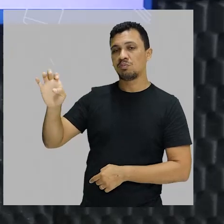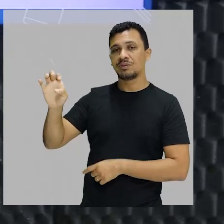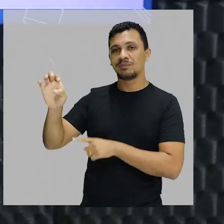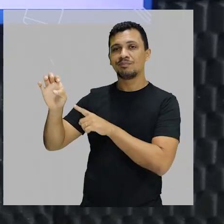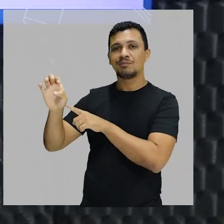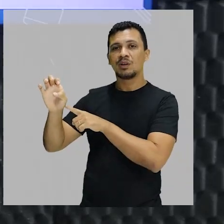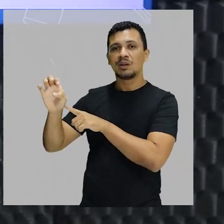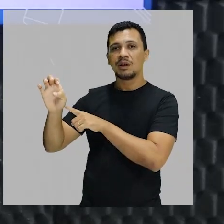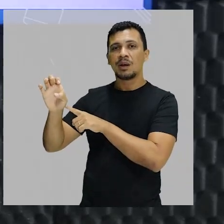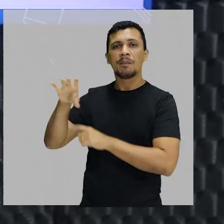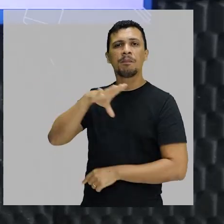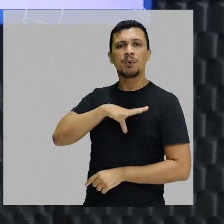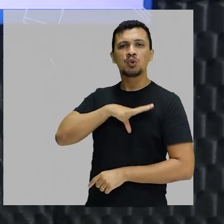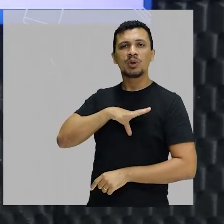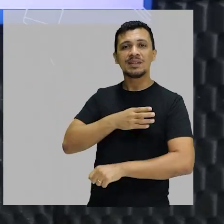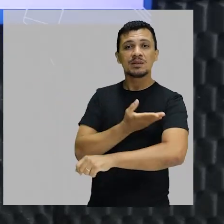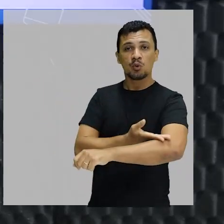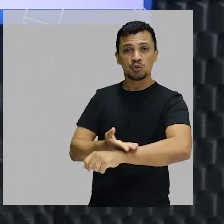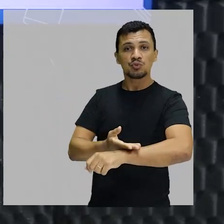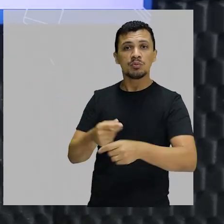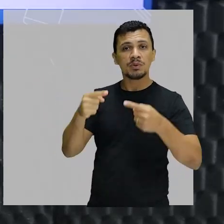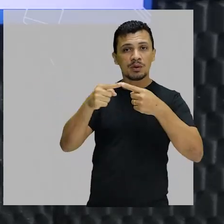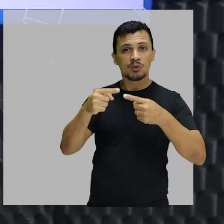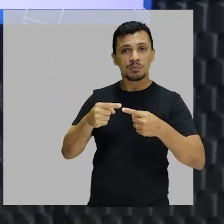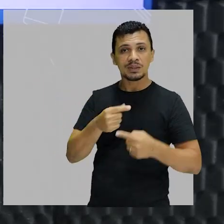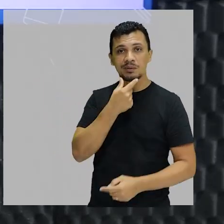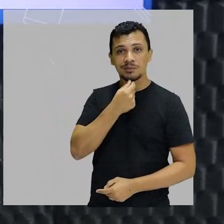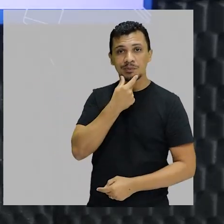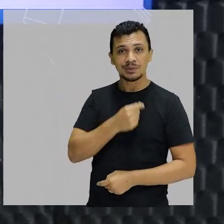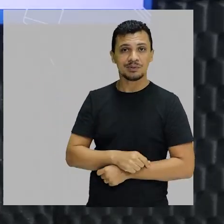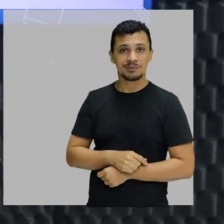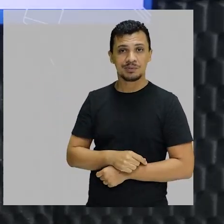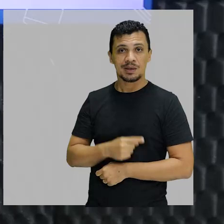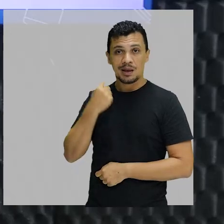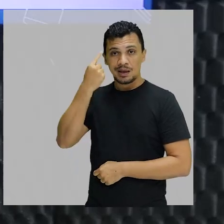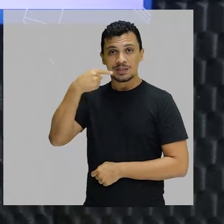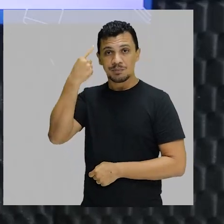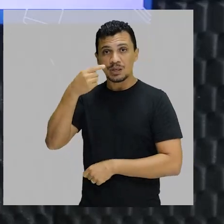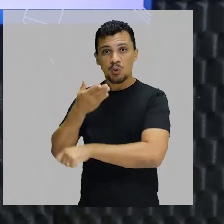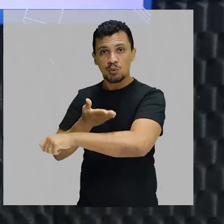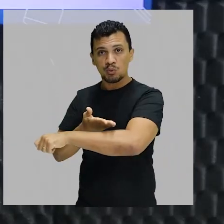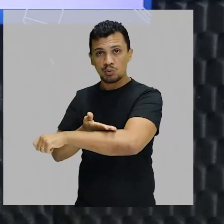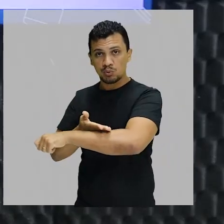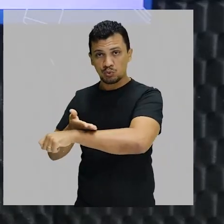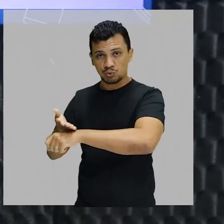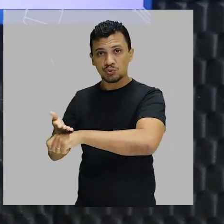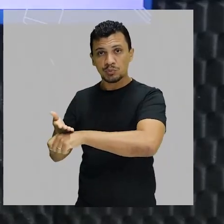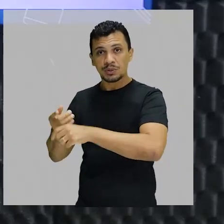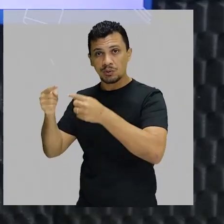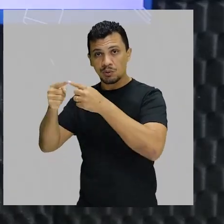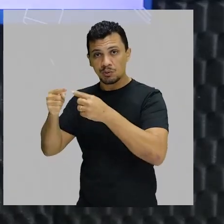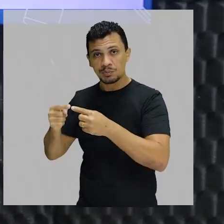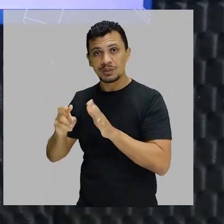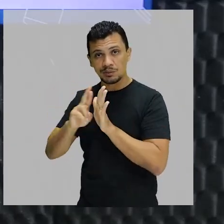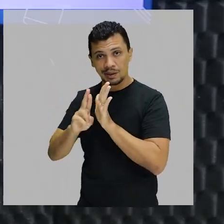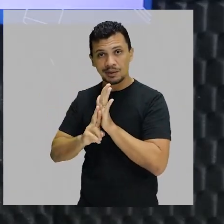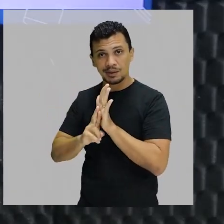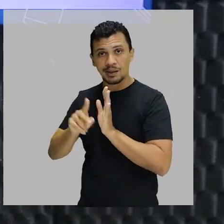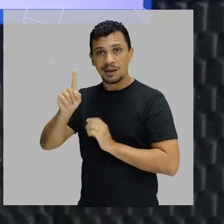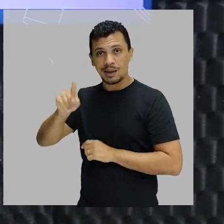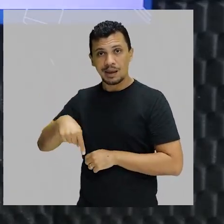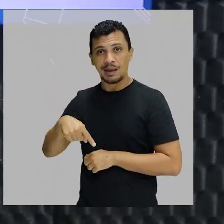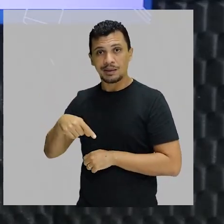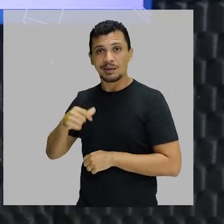o costume é masculino, né? Em espanhol, de acordo com a regra, terminando em umbre,